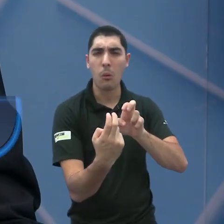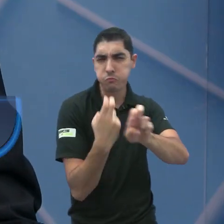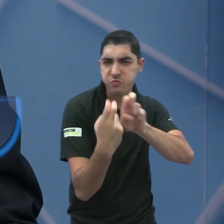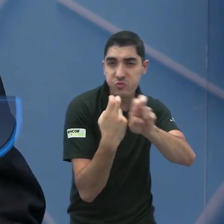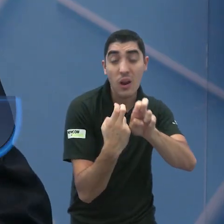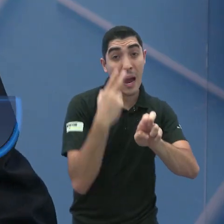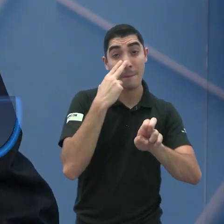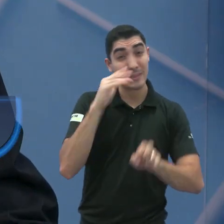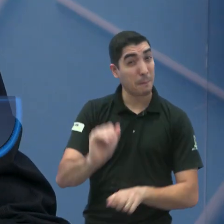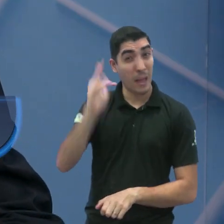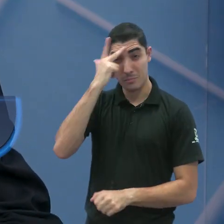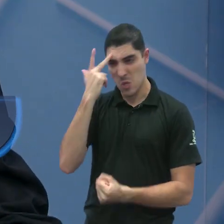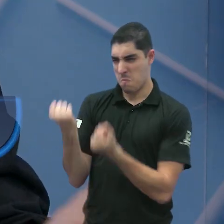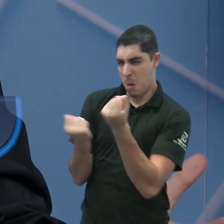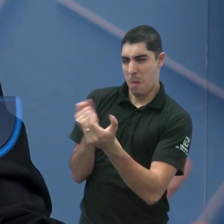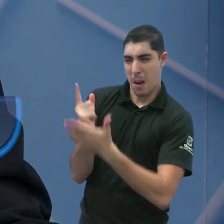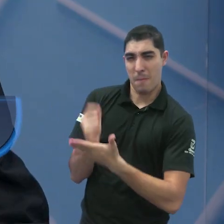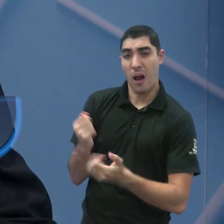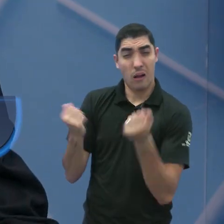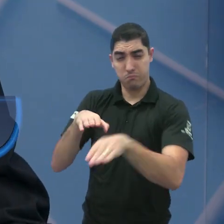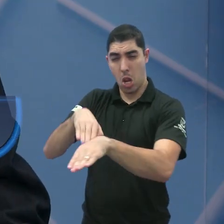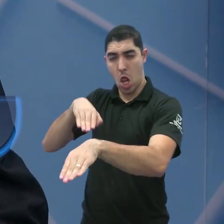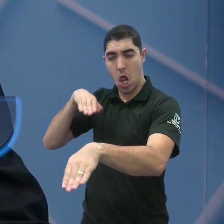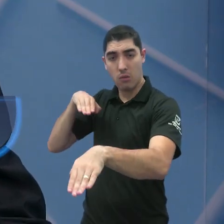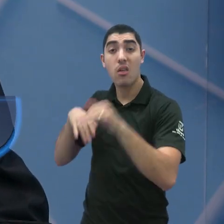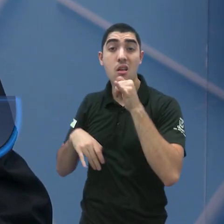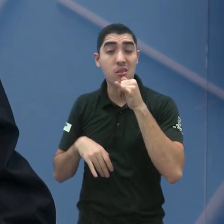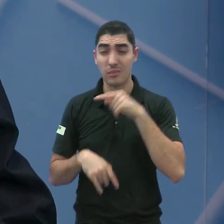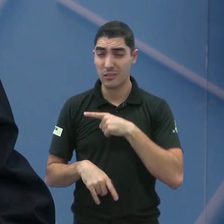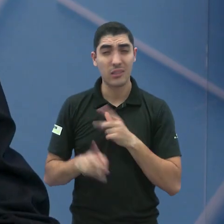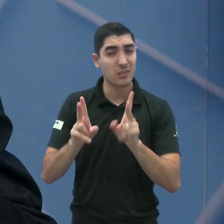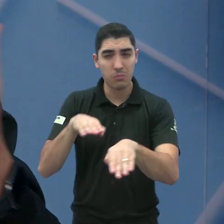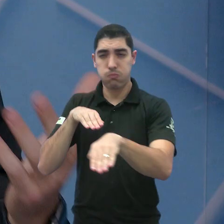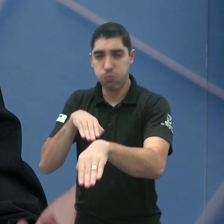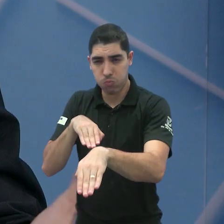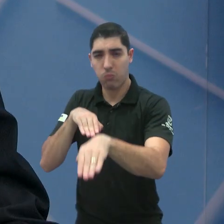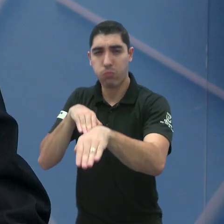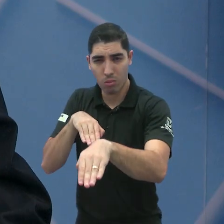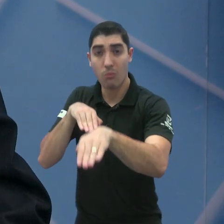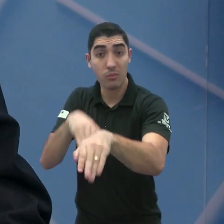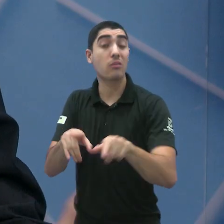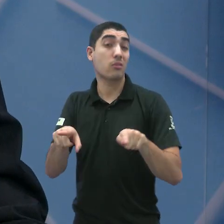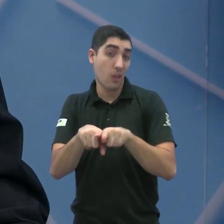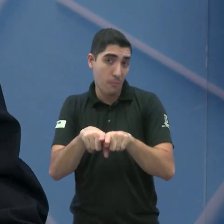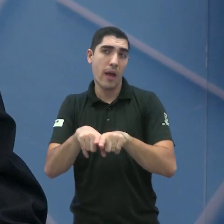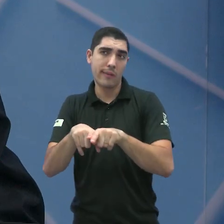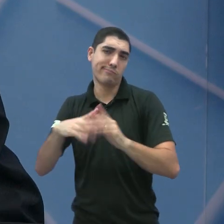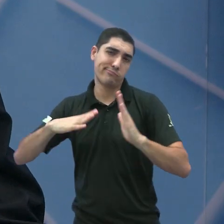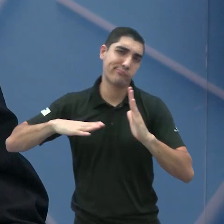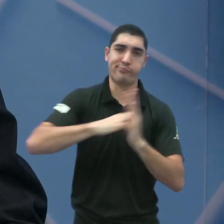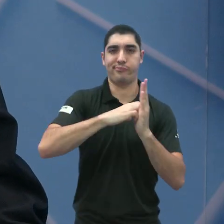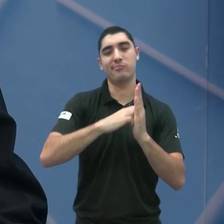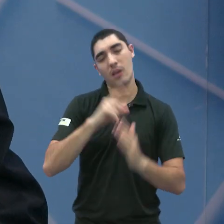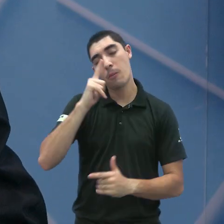rodovia, né? E com isso, inúmeros veículos, congestionamento, fora o risco até mesmo de acidentes, né? Que é um dos